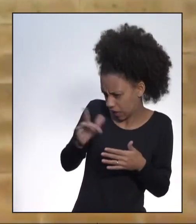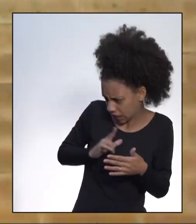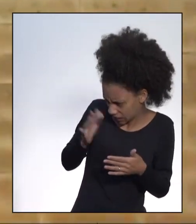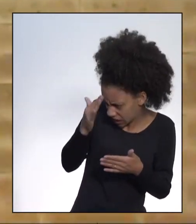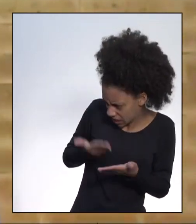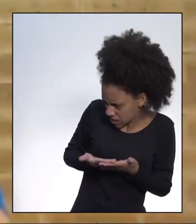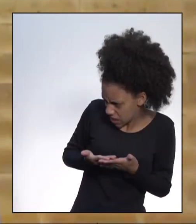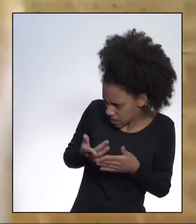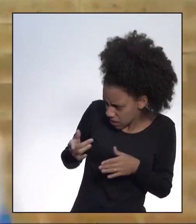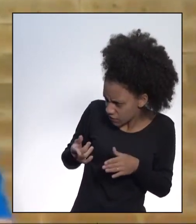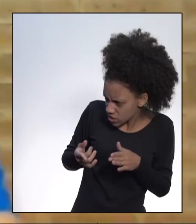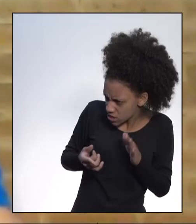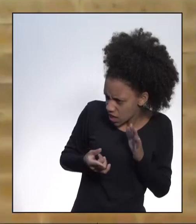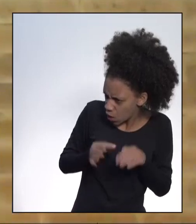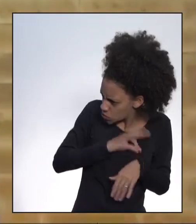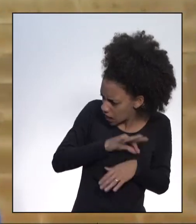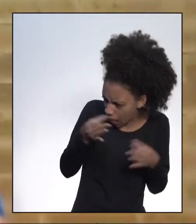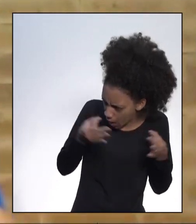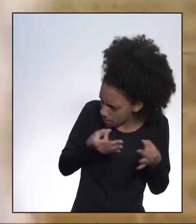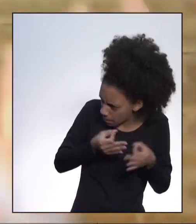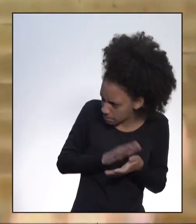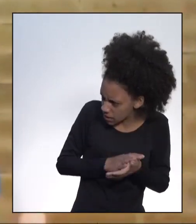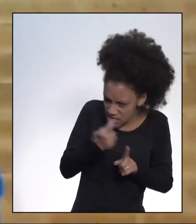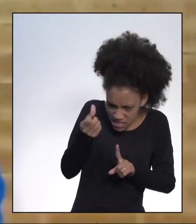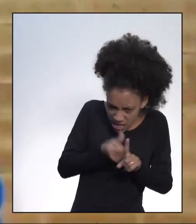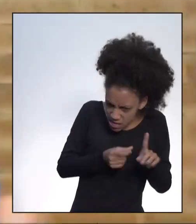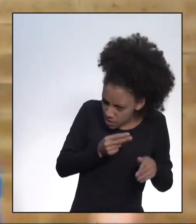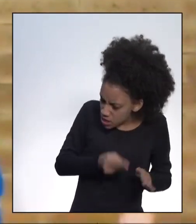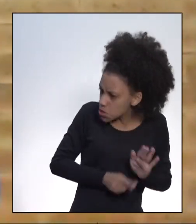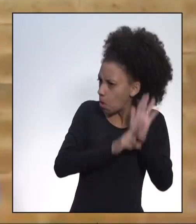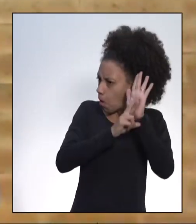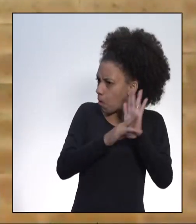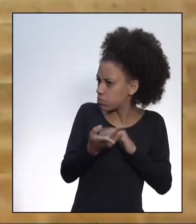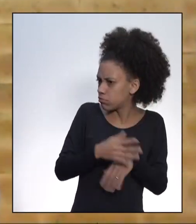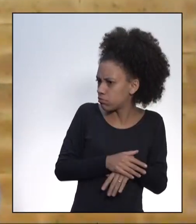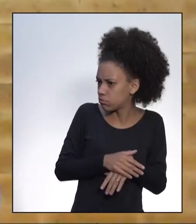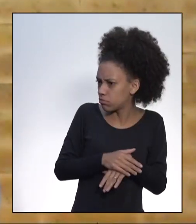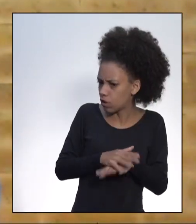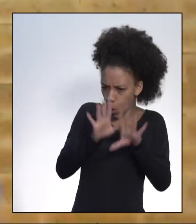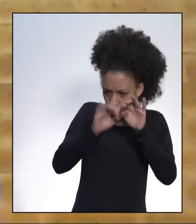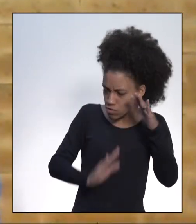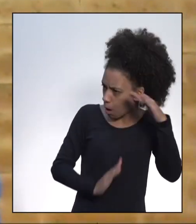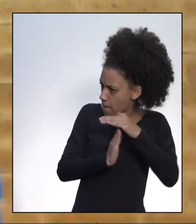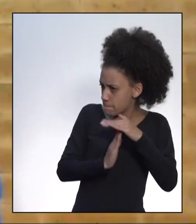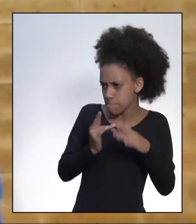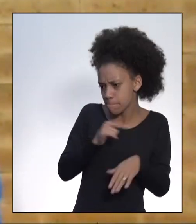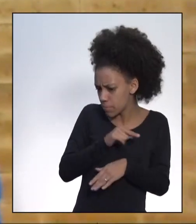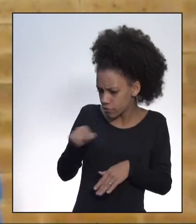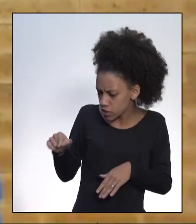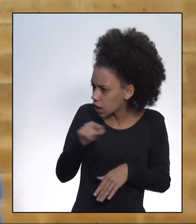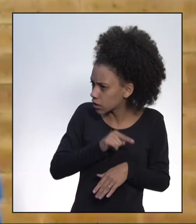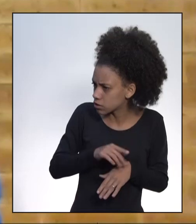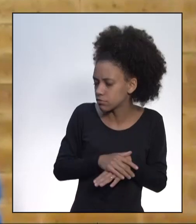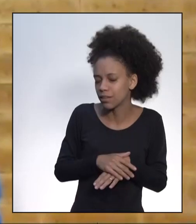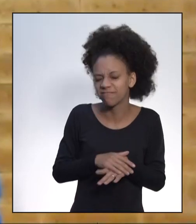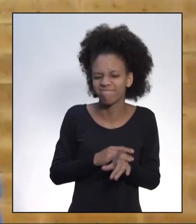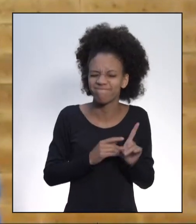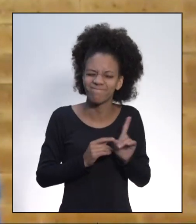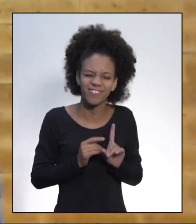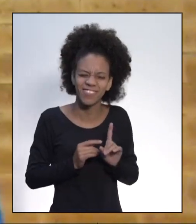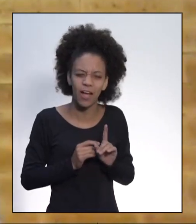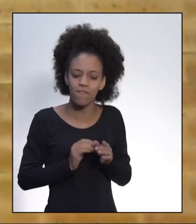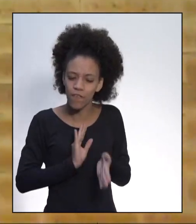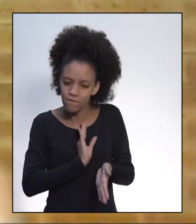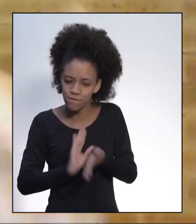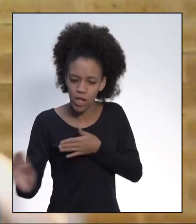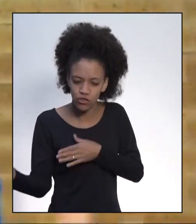cara? Você está indo super bem, é que você está se destacando apenas 6 meses aqui, não, o céu é o limite para você aqui dentro. E eu falei, não, mas eu quero apostar em